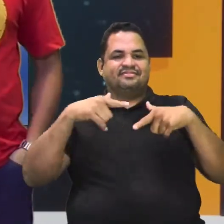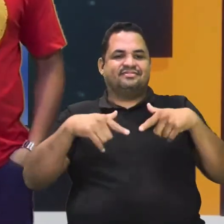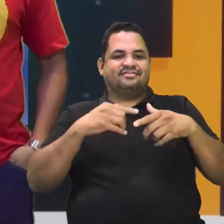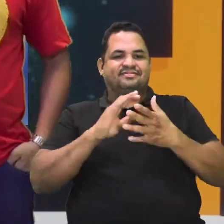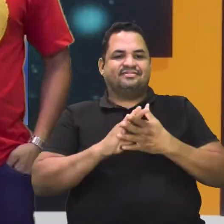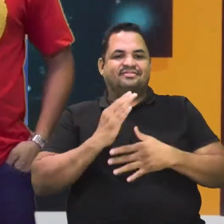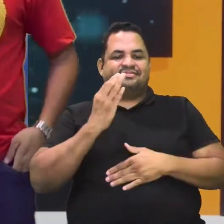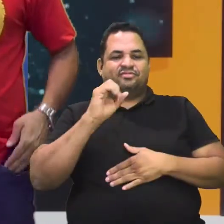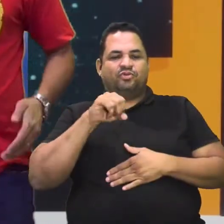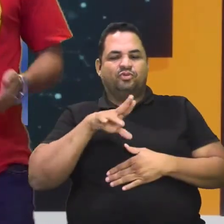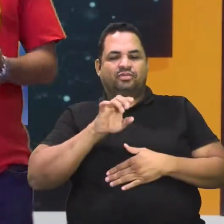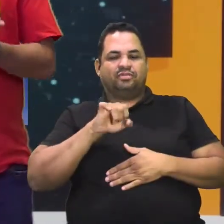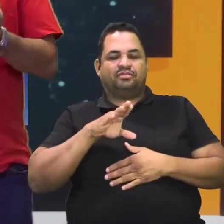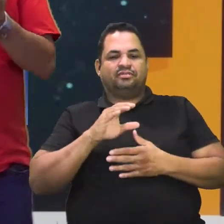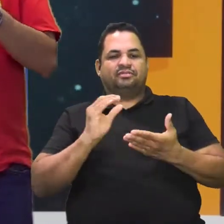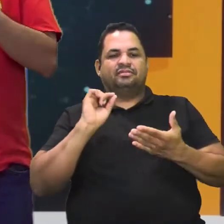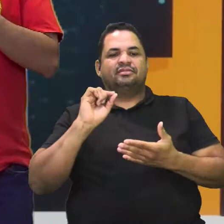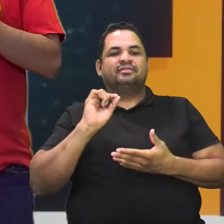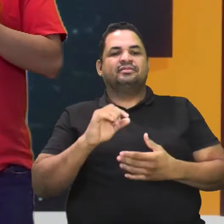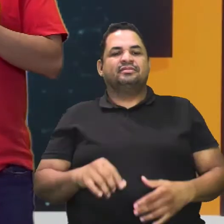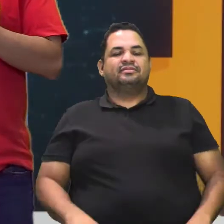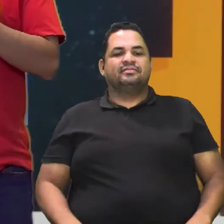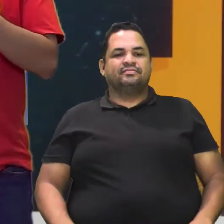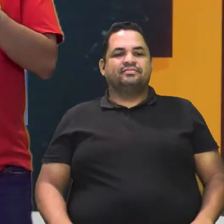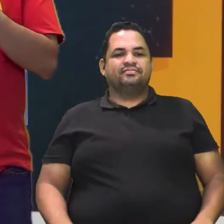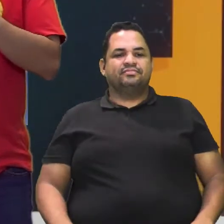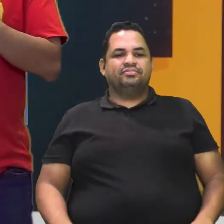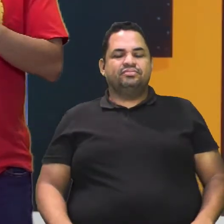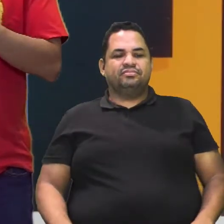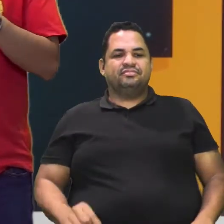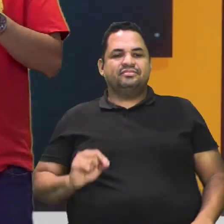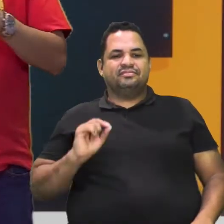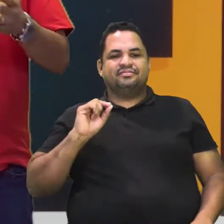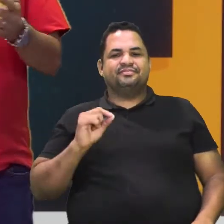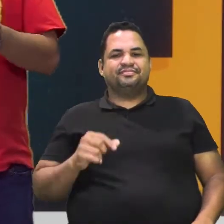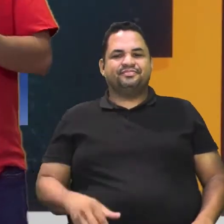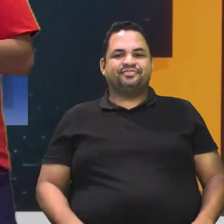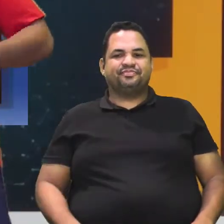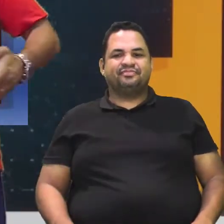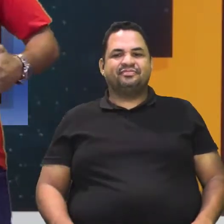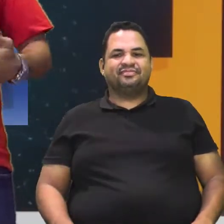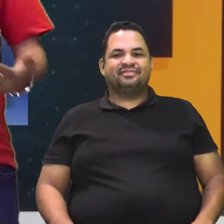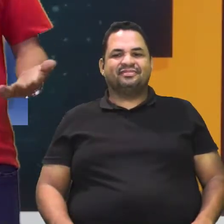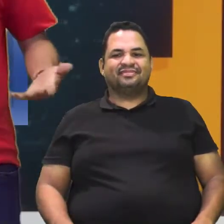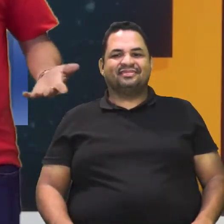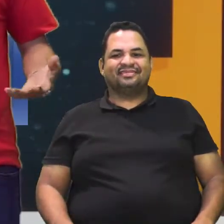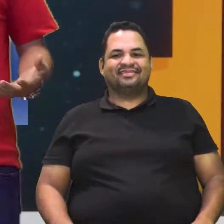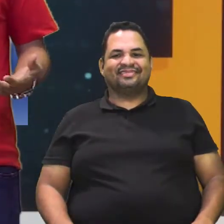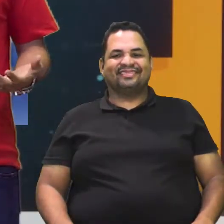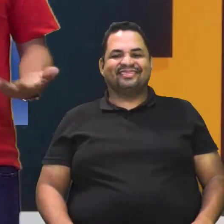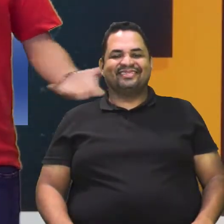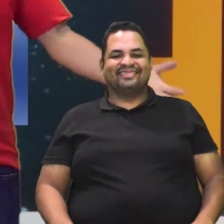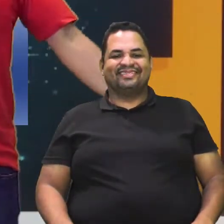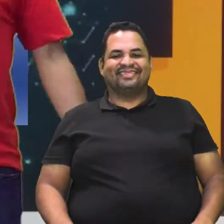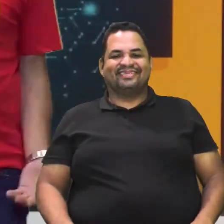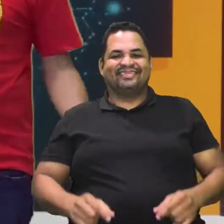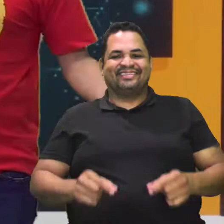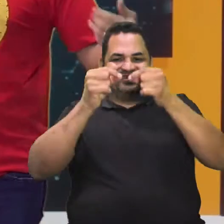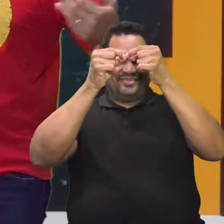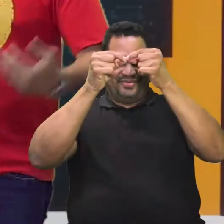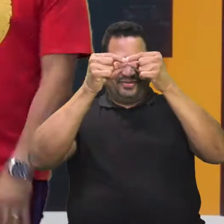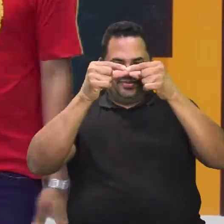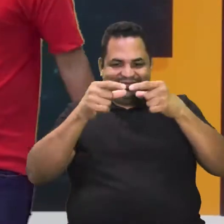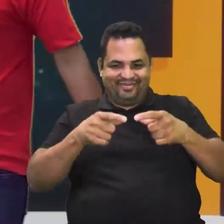as cônicas. E essas cônicas, o nome já diz, né, cônica, mas o nome diz o quê, né? Acho que eles não sabem. O nome já diz, é uma cônica. Ah, então